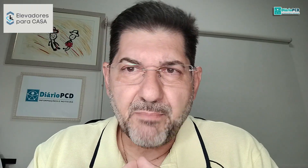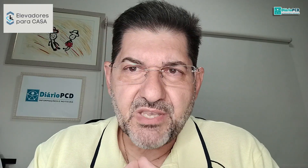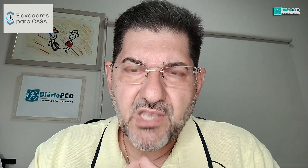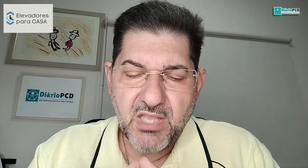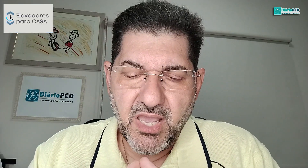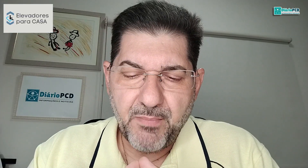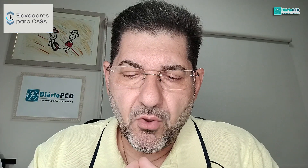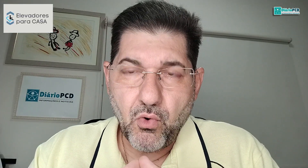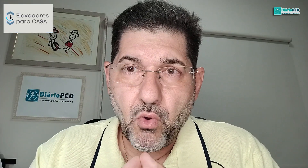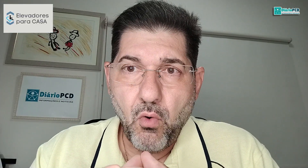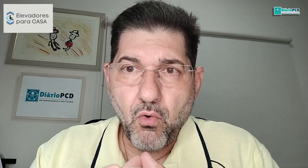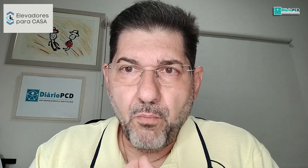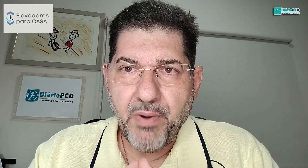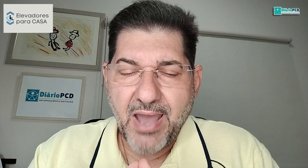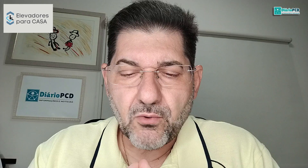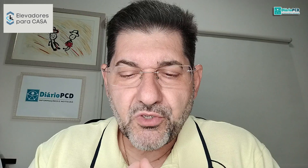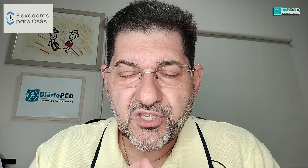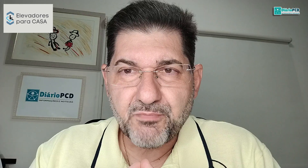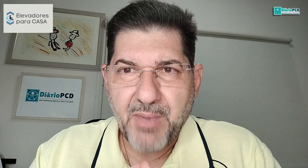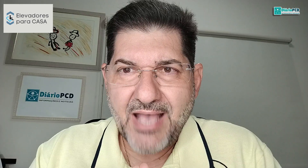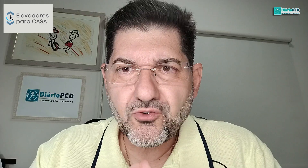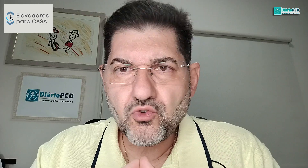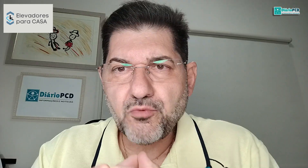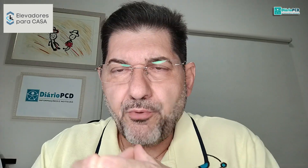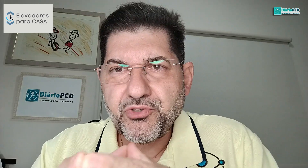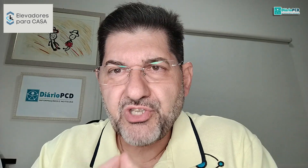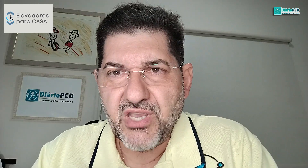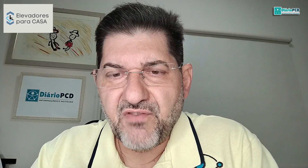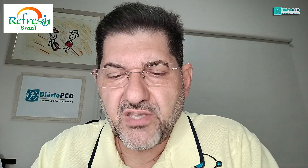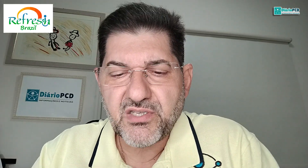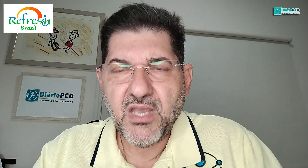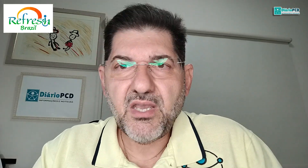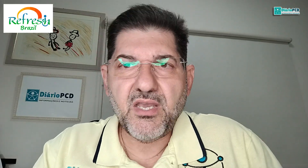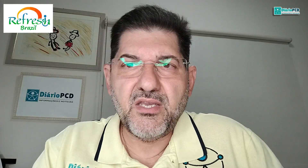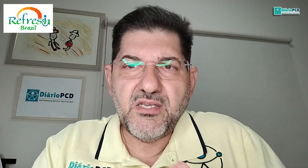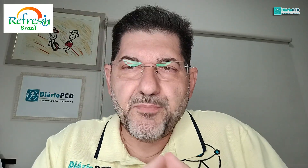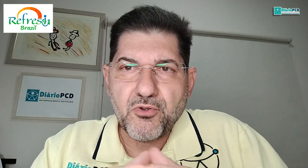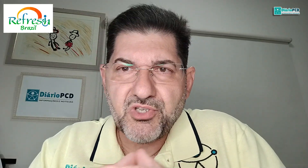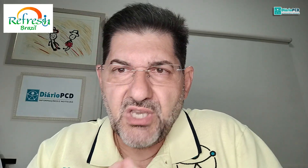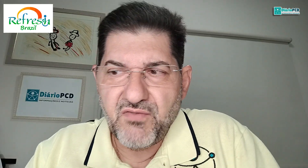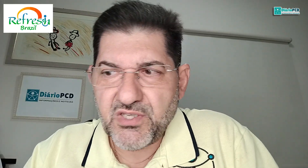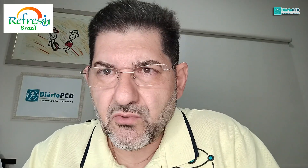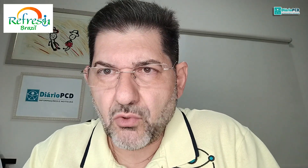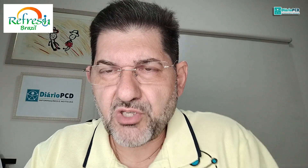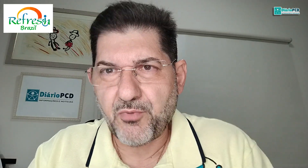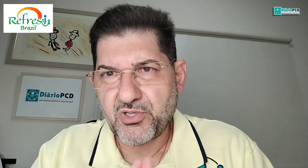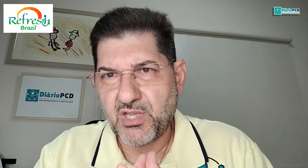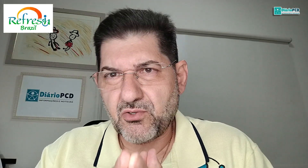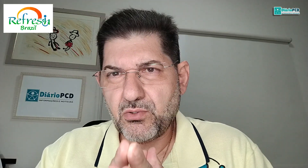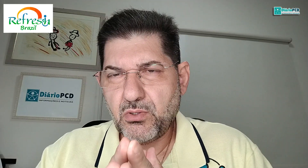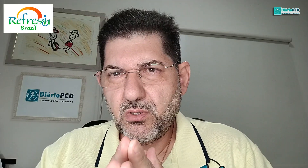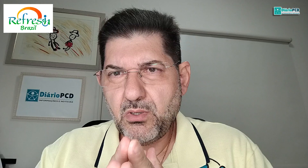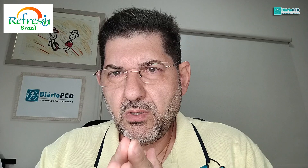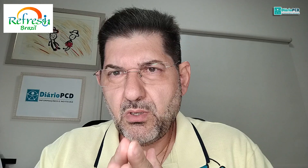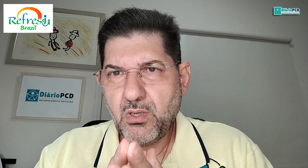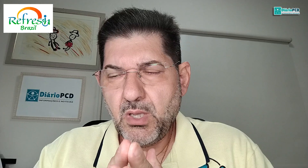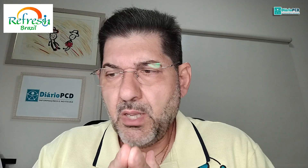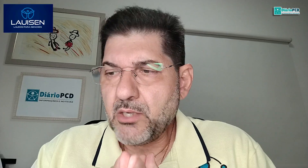A ANA PCD procurou ocupar os espaços possíveis e impossíveis em todo esse